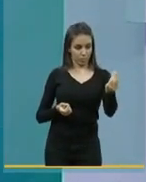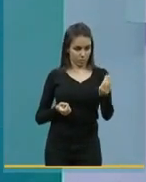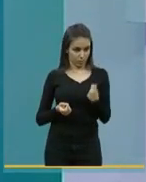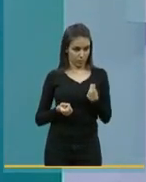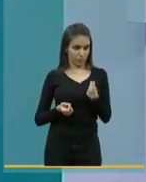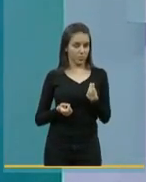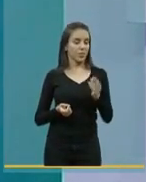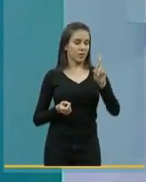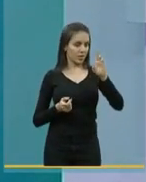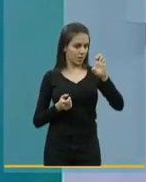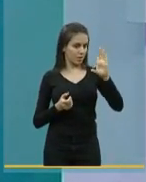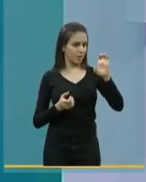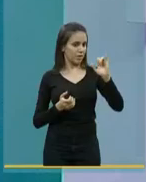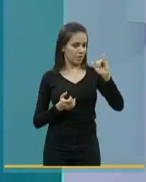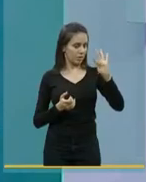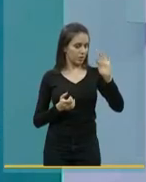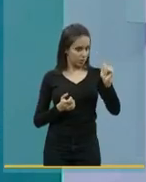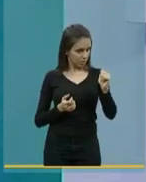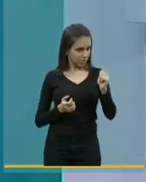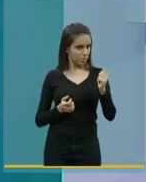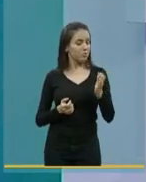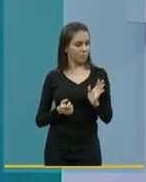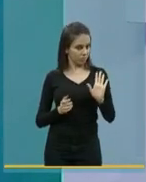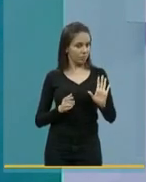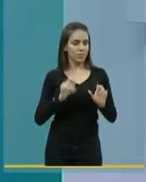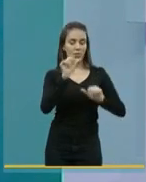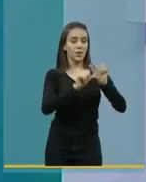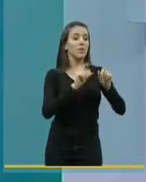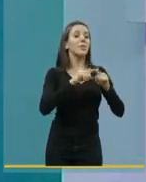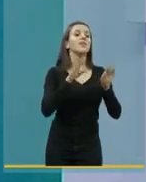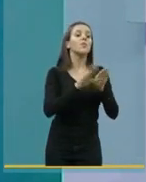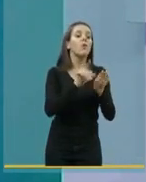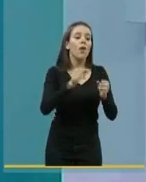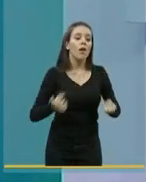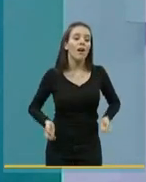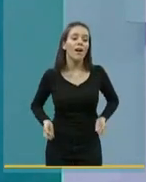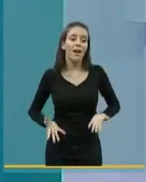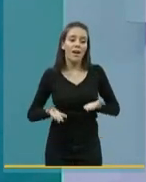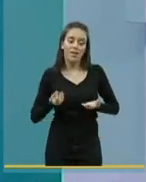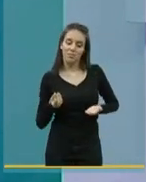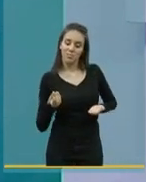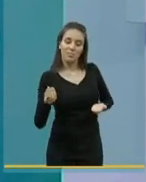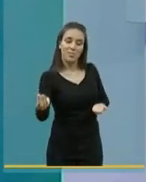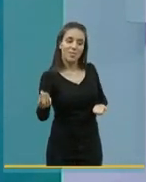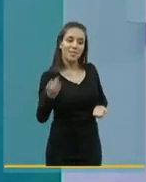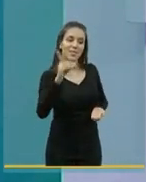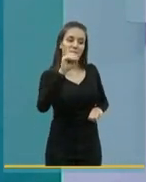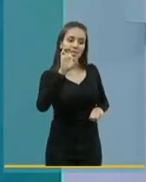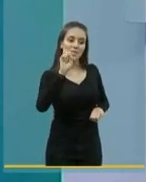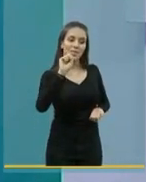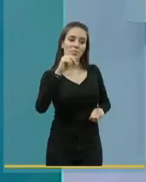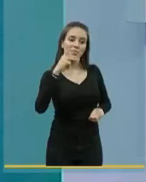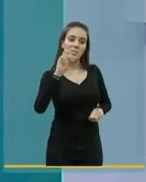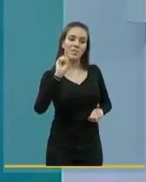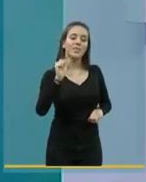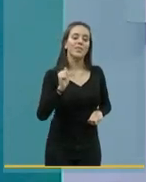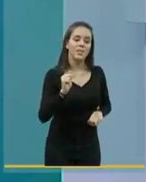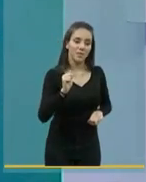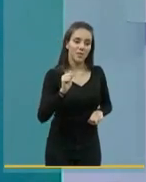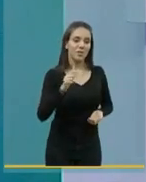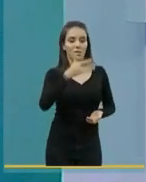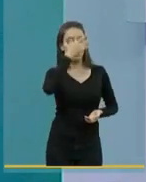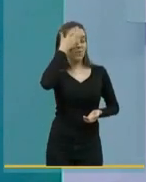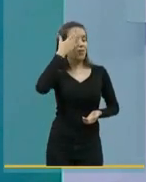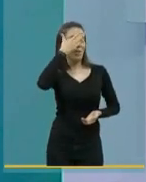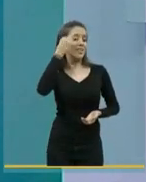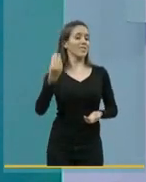foi fortemente alteradas mas tem despesa e os filhos taís que sendo totalmente o lado da despesa foi pelo